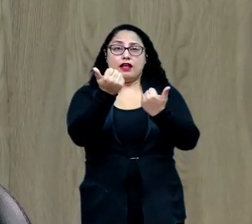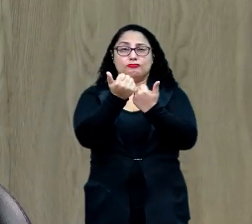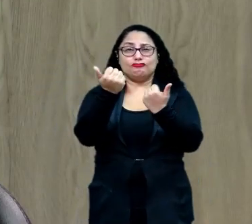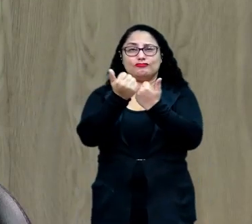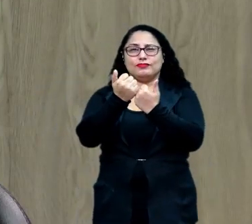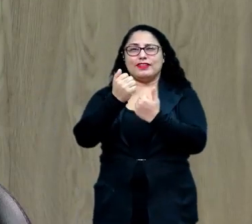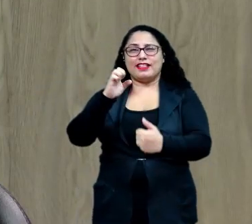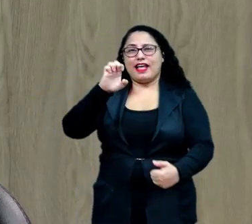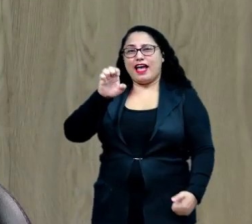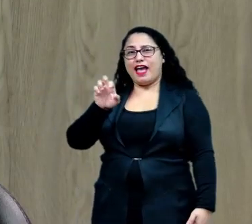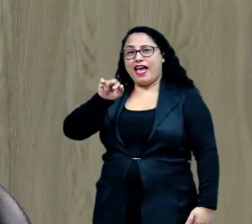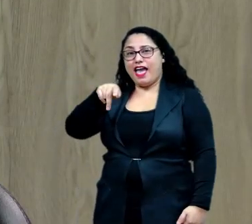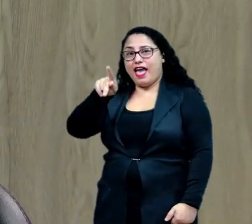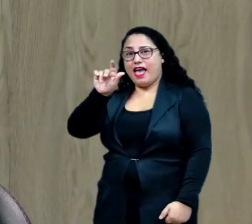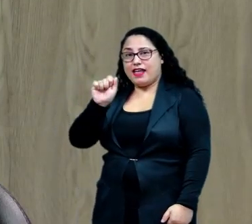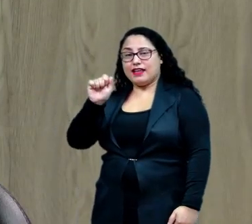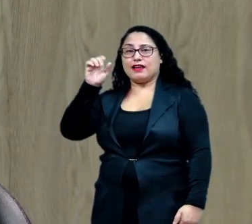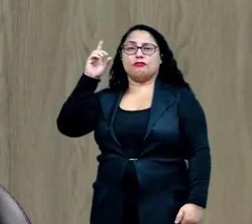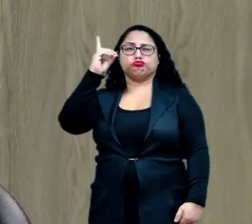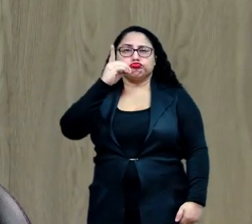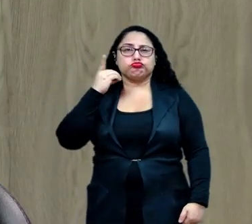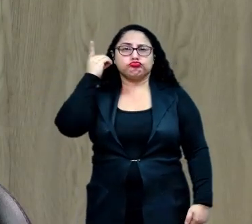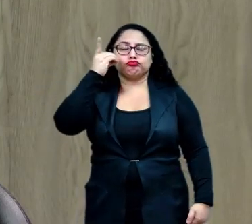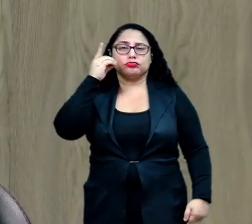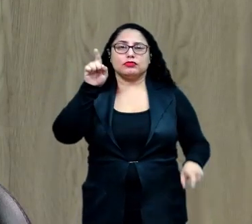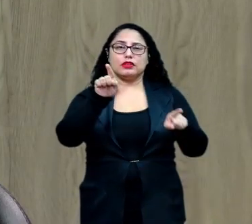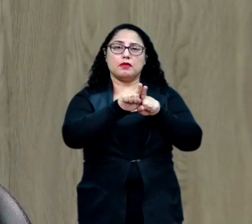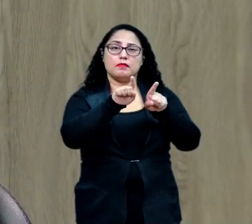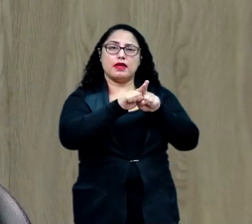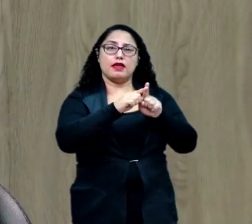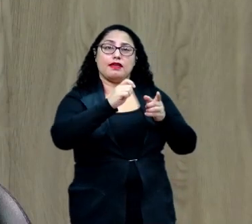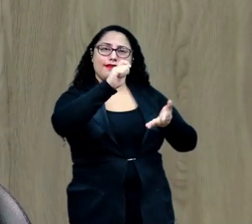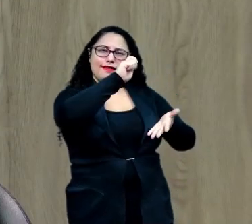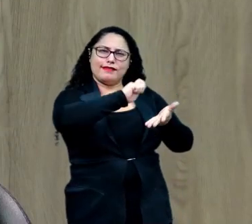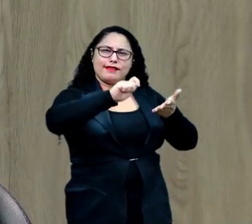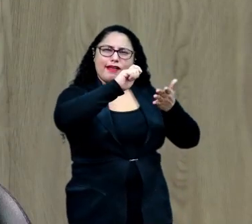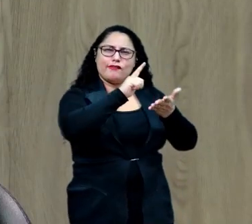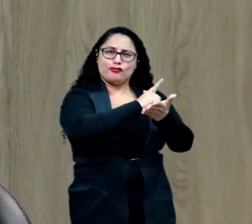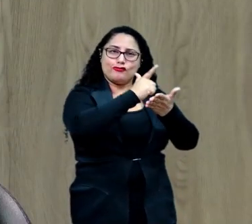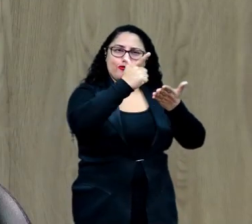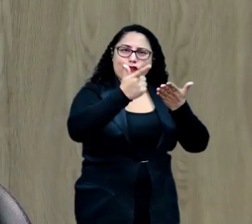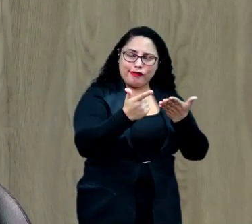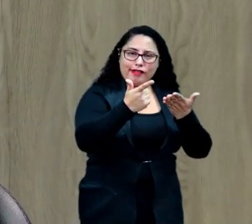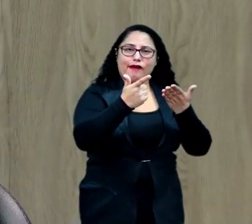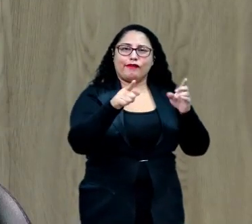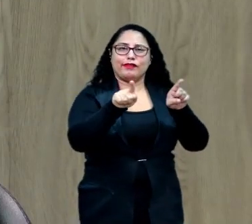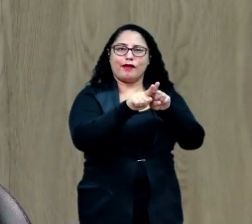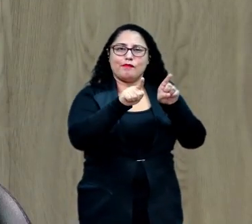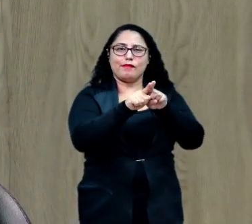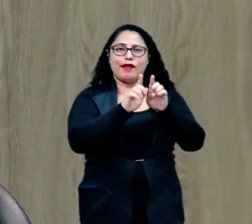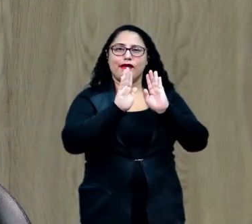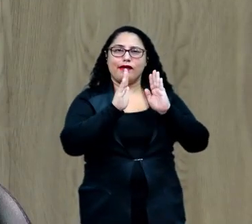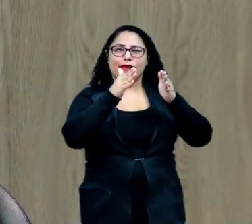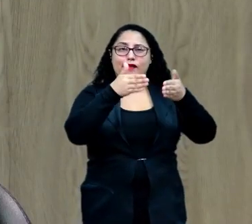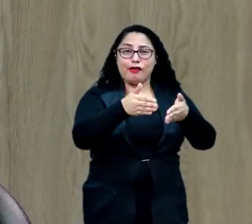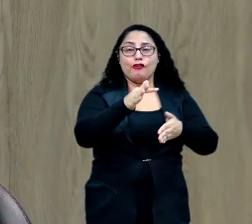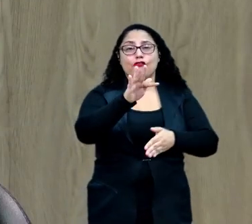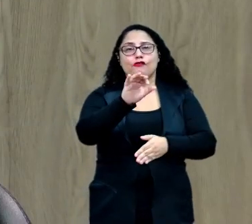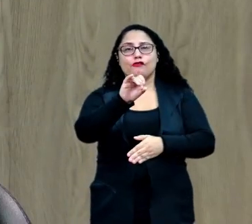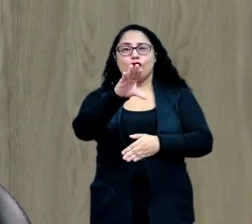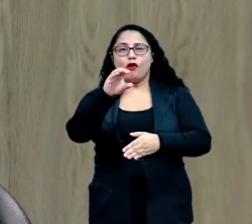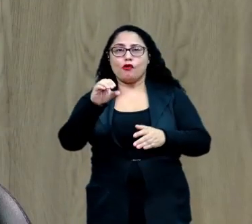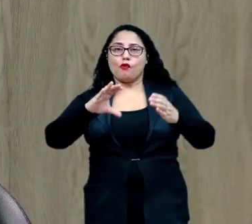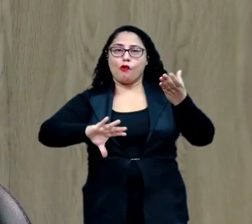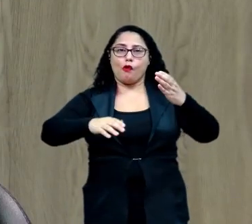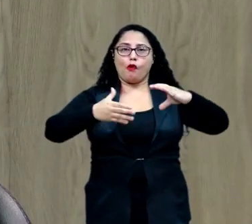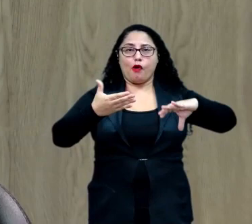Nacional LGBTI no Congresso Nacional e colunista do portal Congresso em Foco, né? O Michel é presidente do